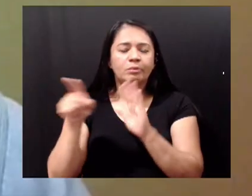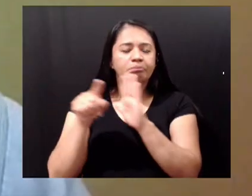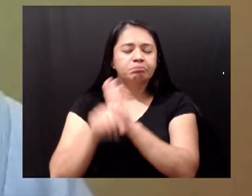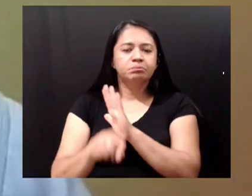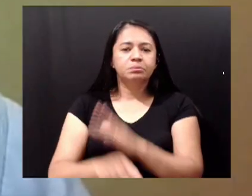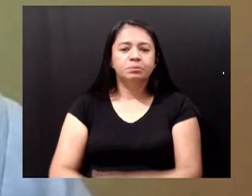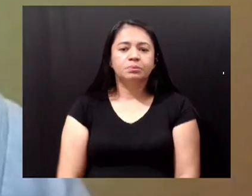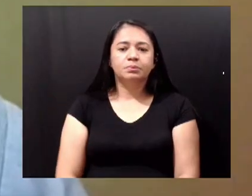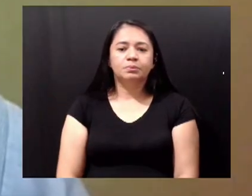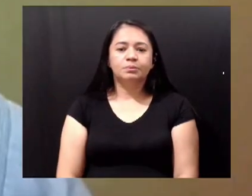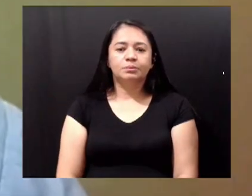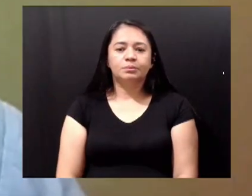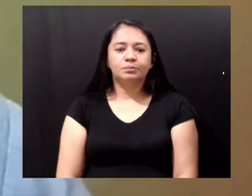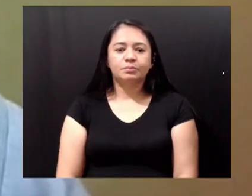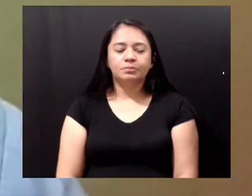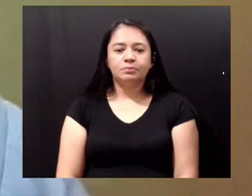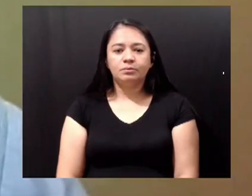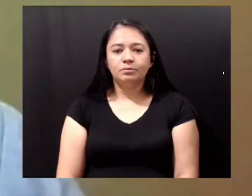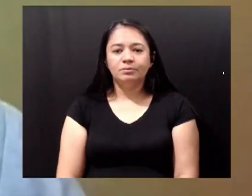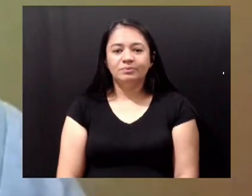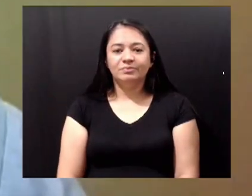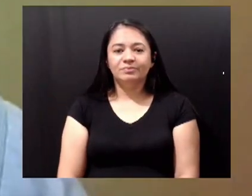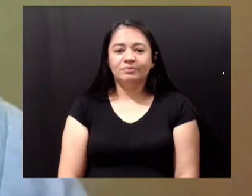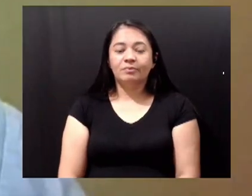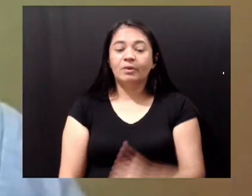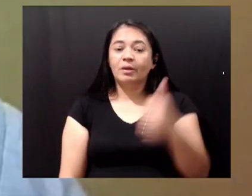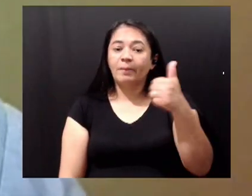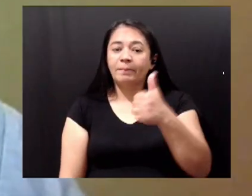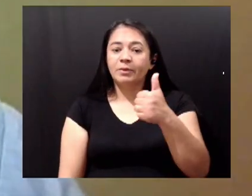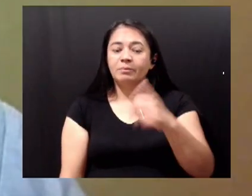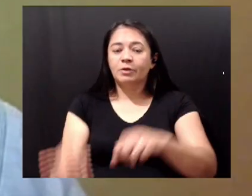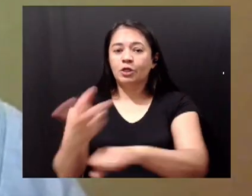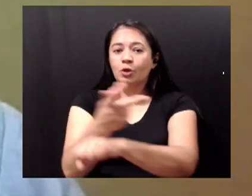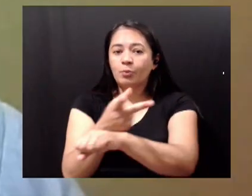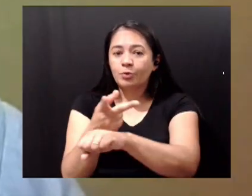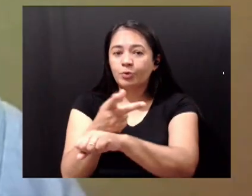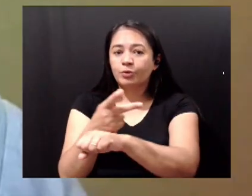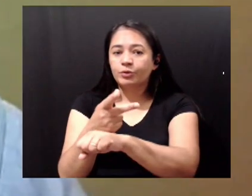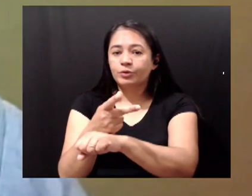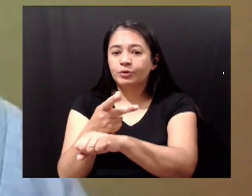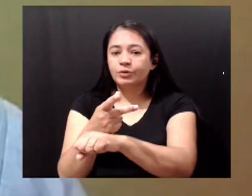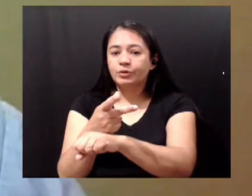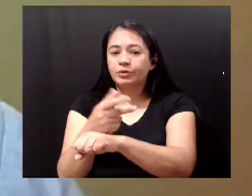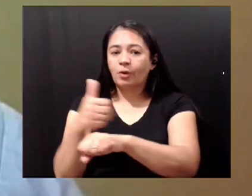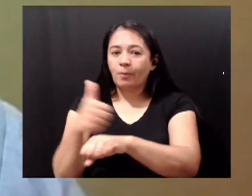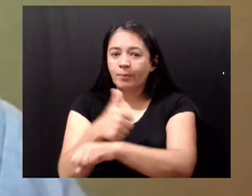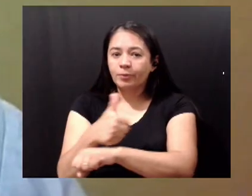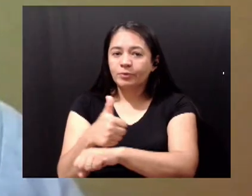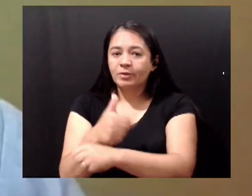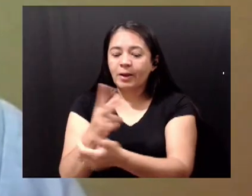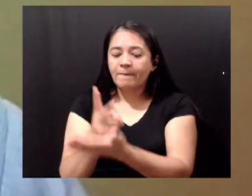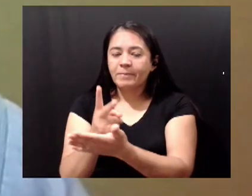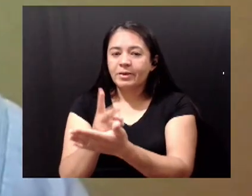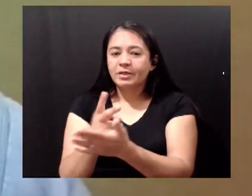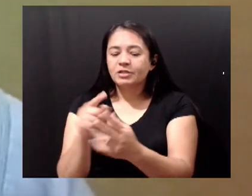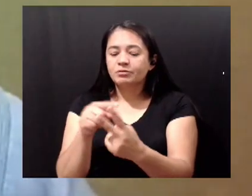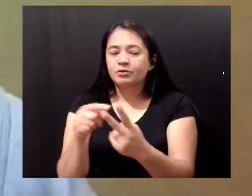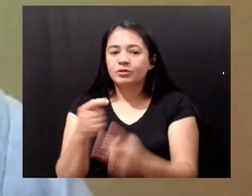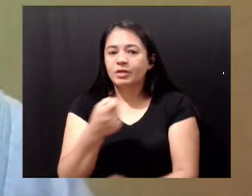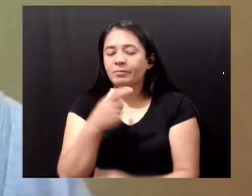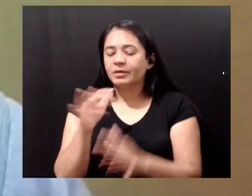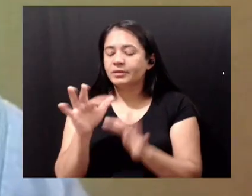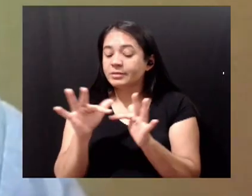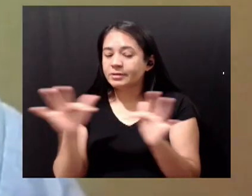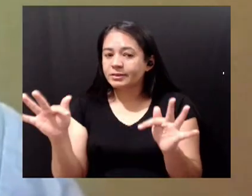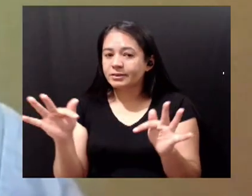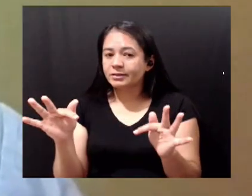Bom, eu diria que primeiro é buscar a orientação de um profissional, né? Uhum. Mesmo para esses mais comuns, né? E ler a bula, existe